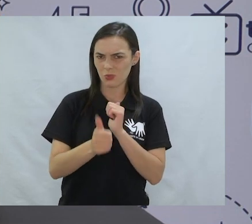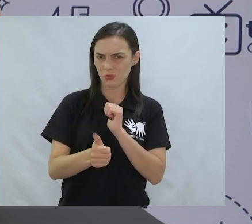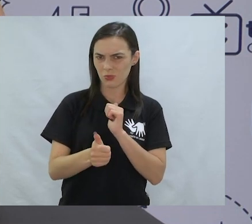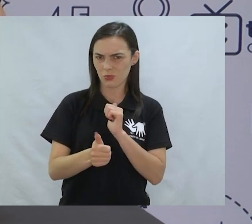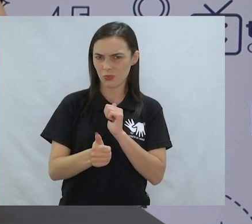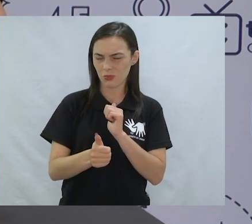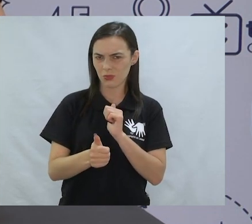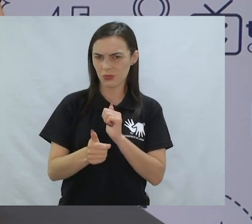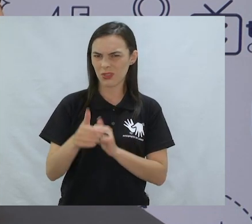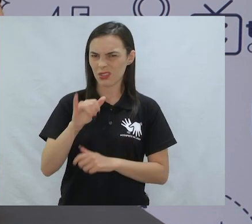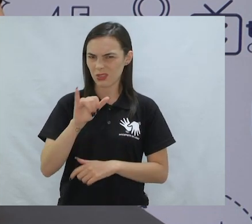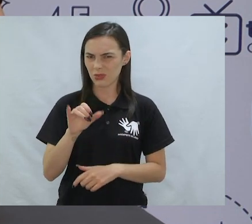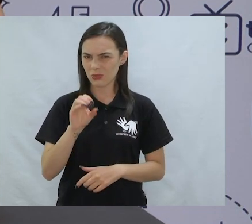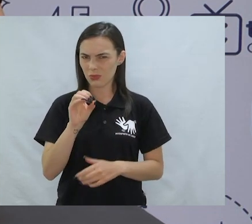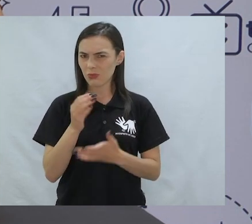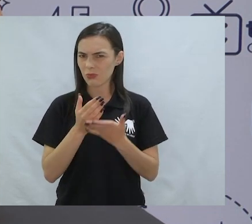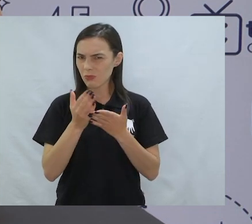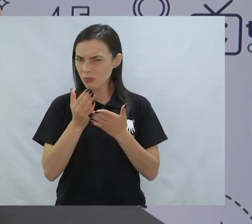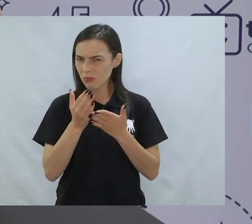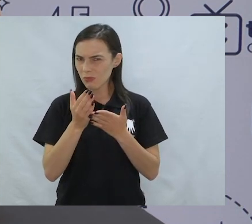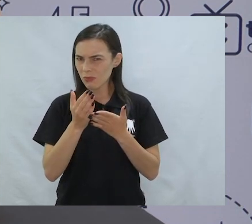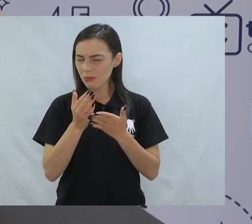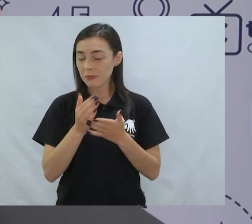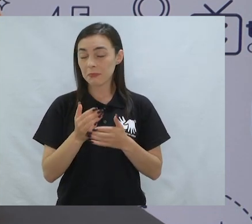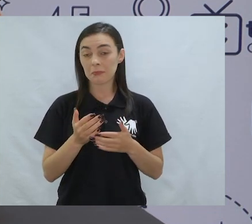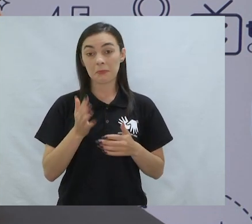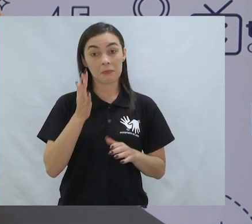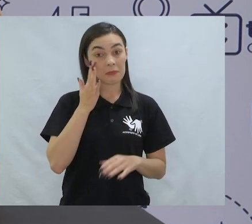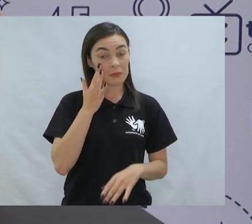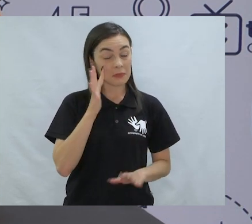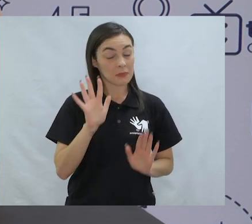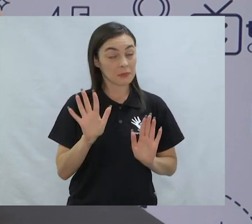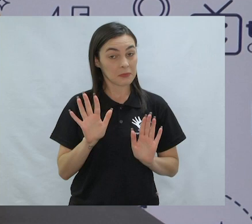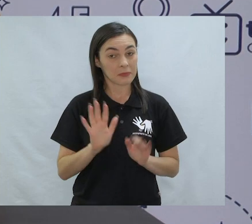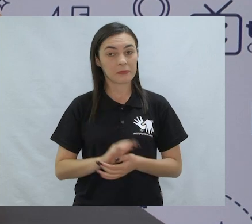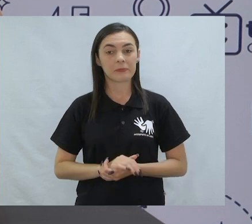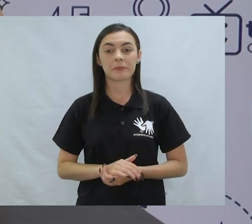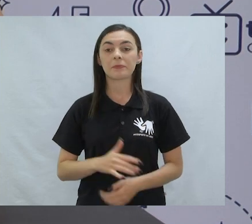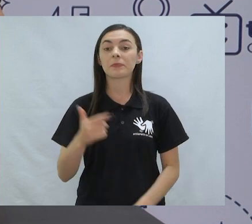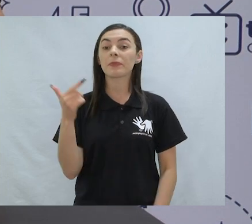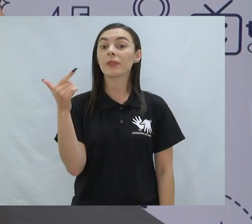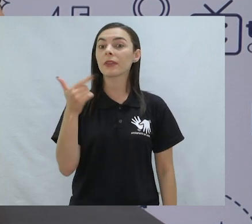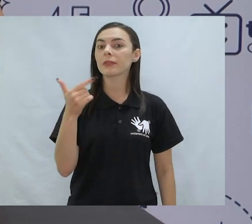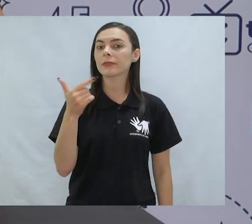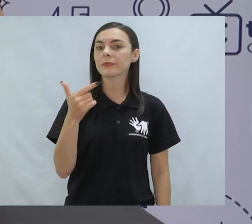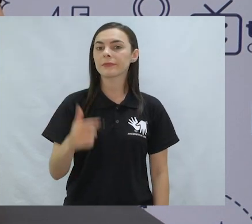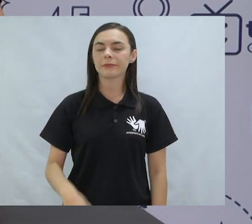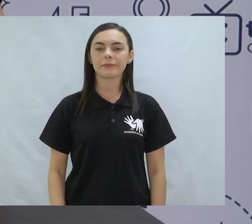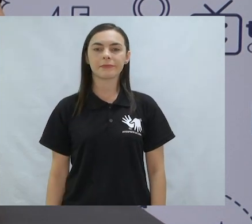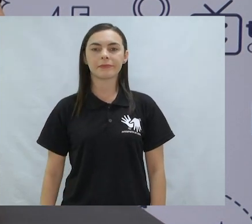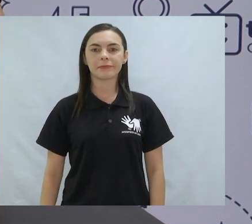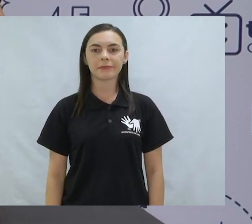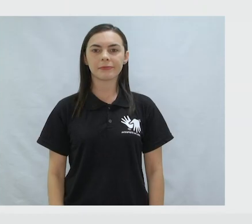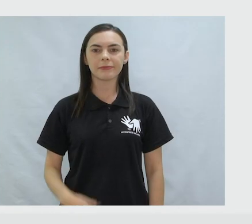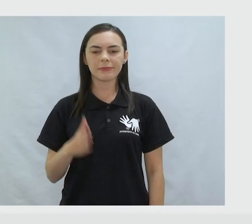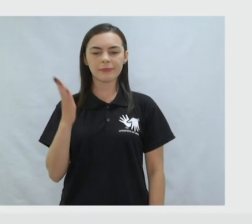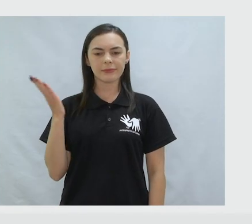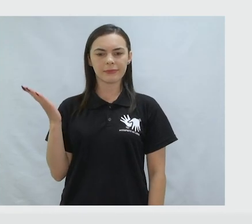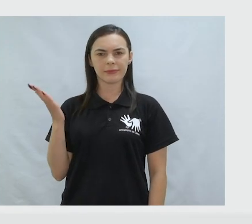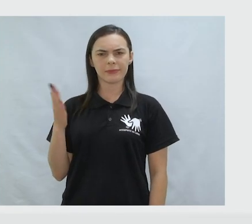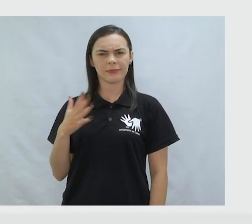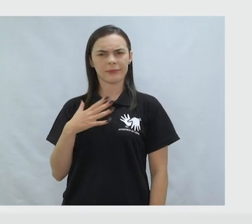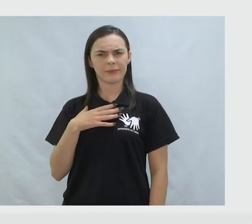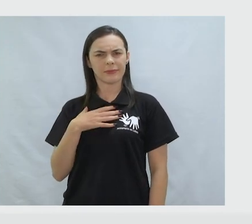com jô? Primeira sílaba? Vamos ver. Segunda. Olha